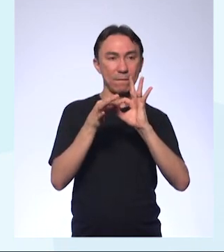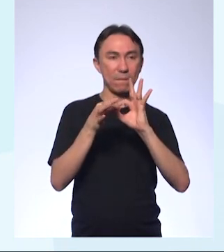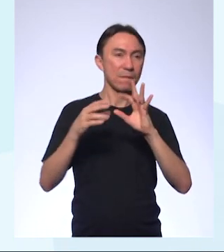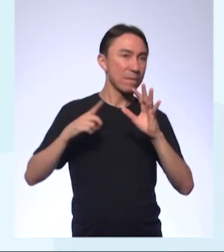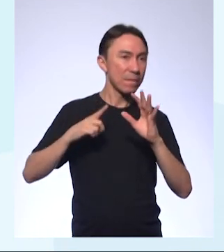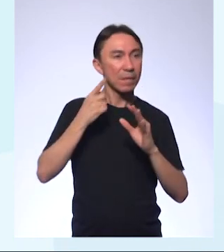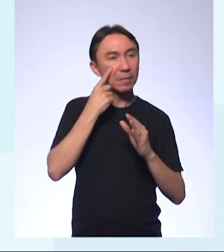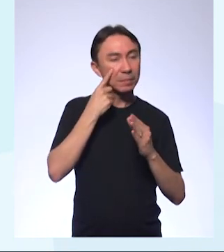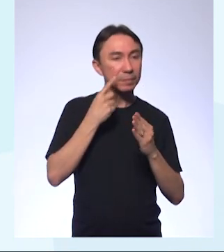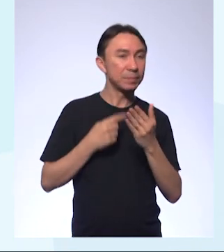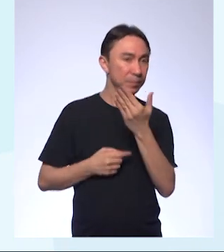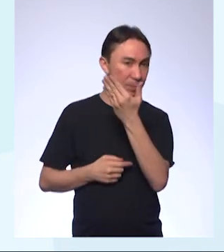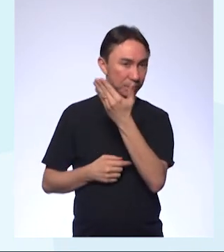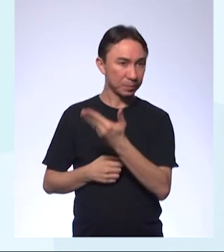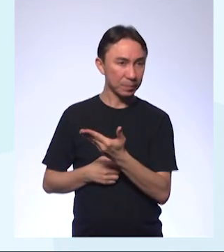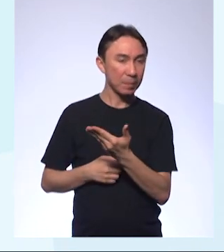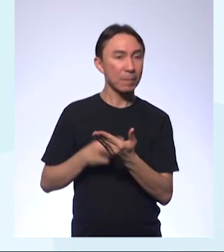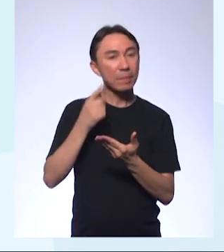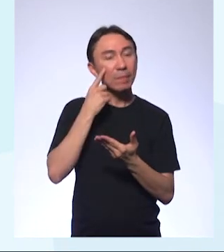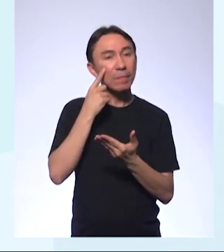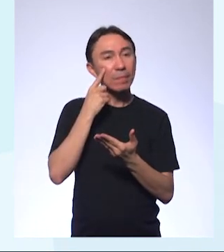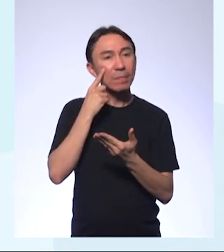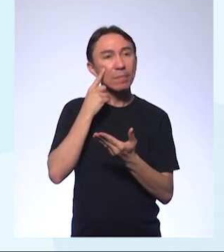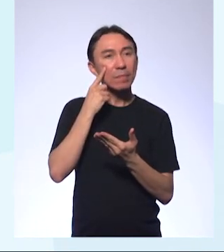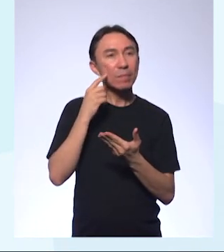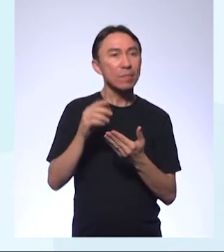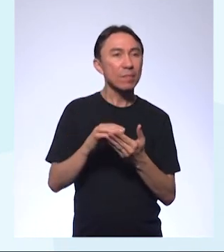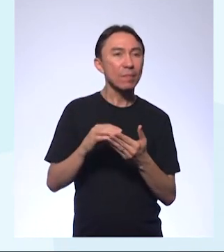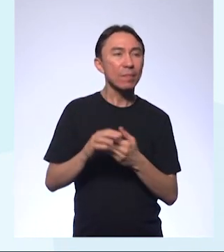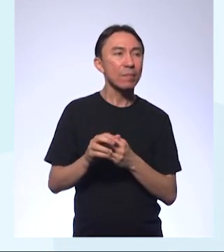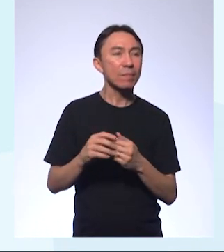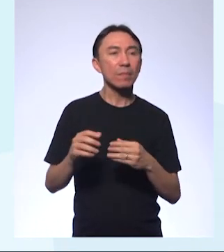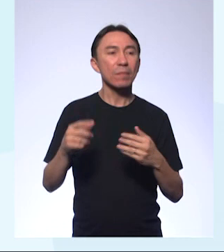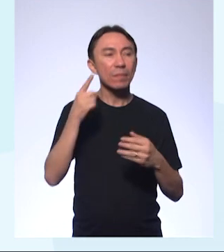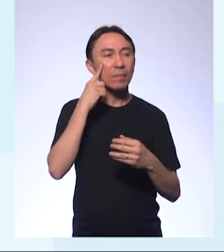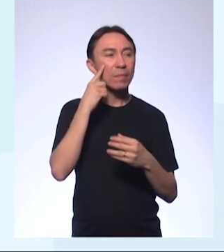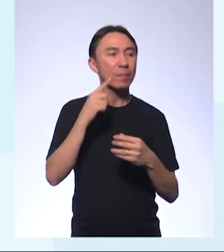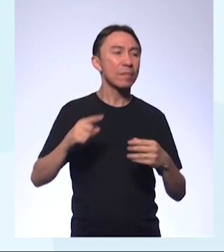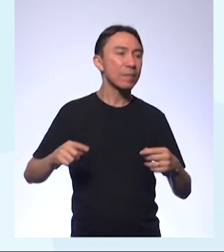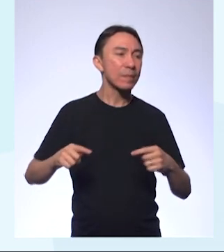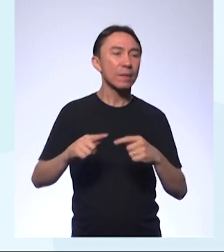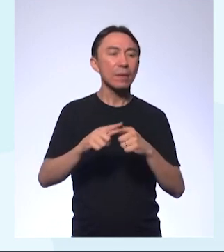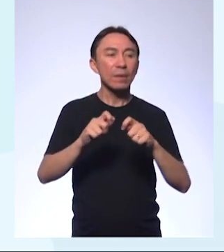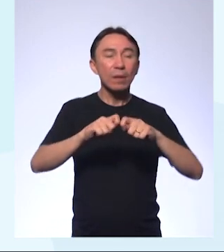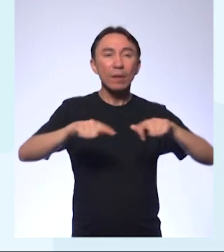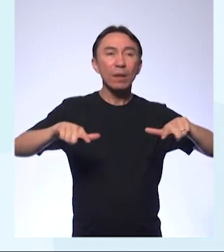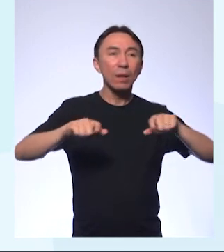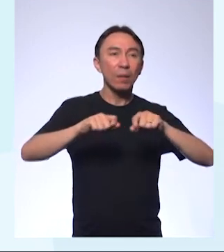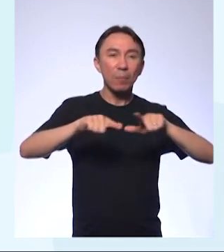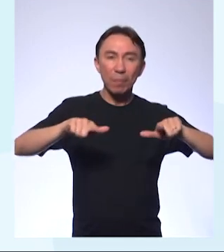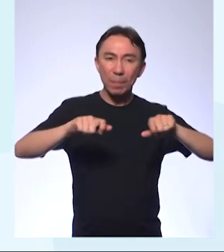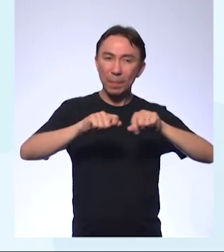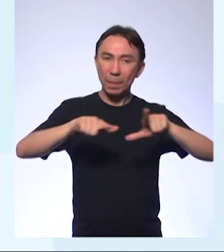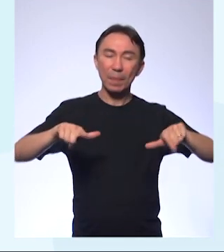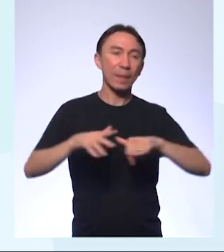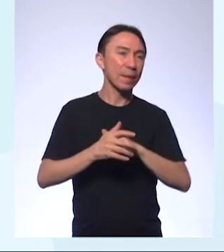legenda que a gente tem do lado direito. A linha azul está mostrando para a gente a atração. Quem que vai se atrair? Os